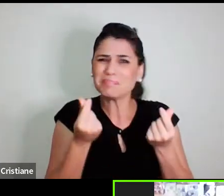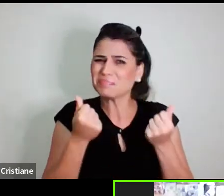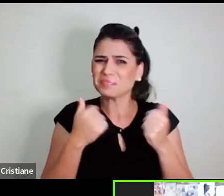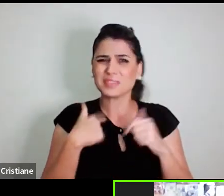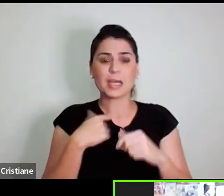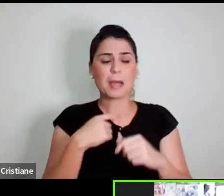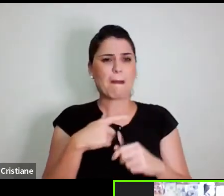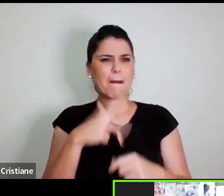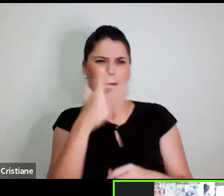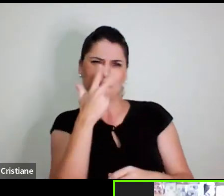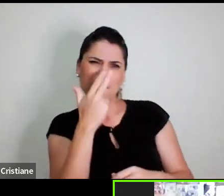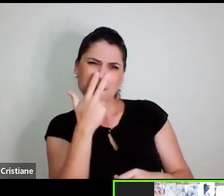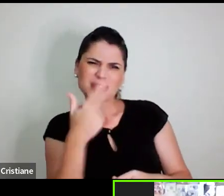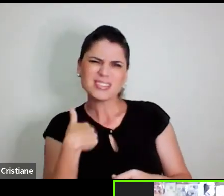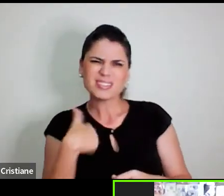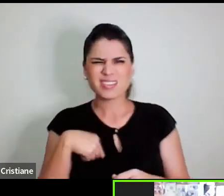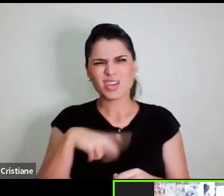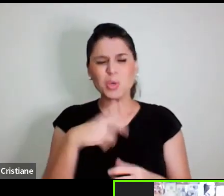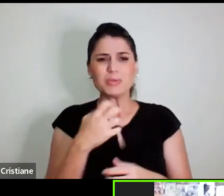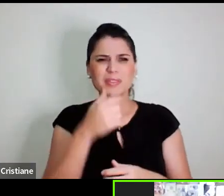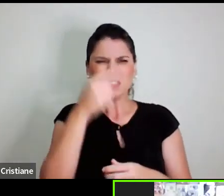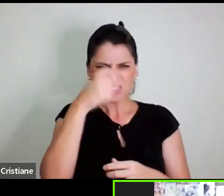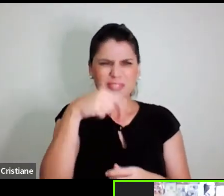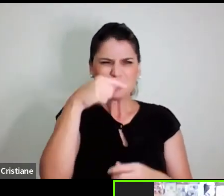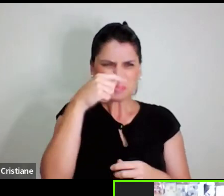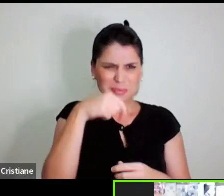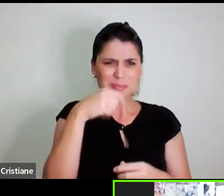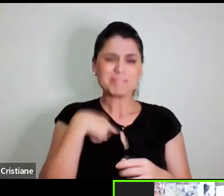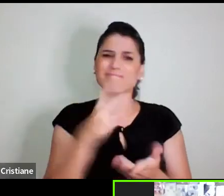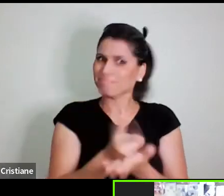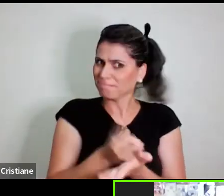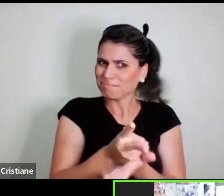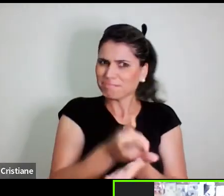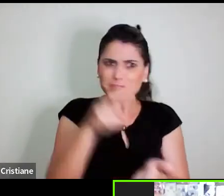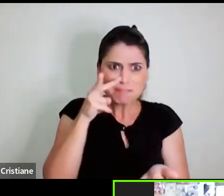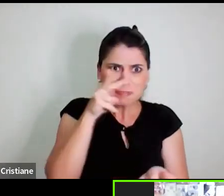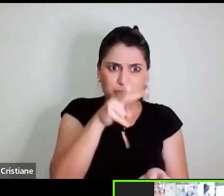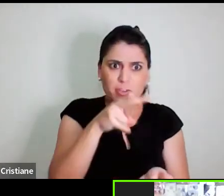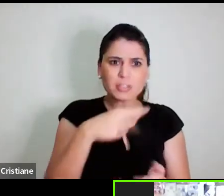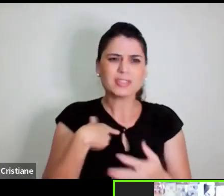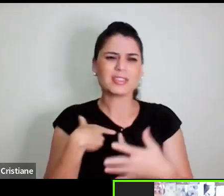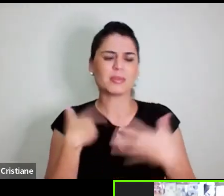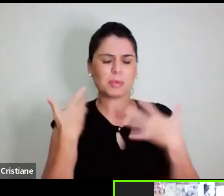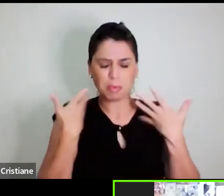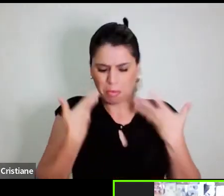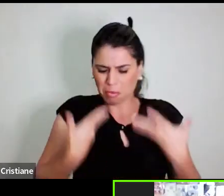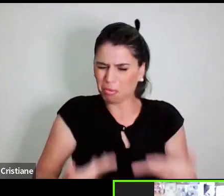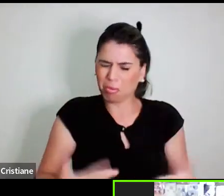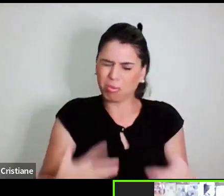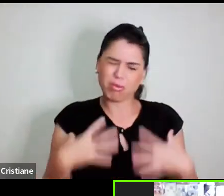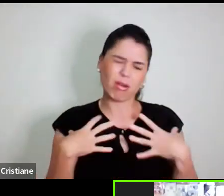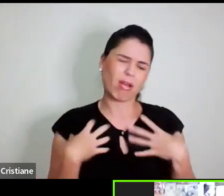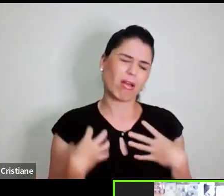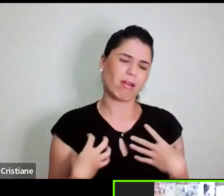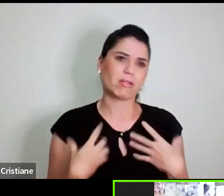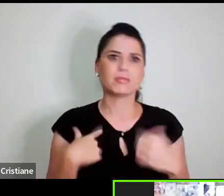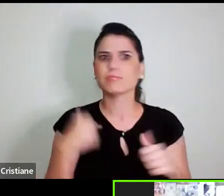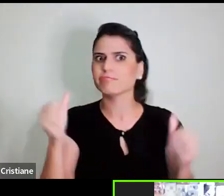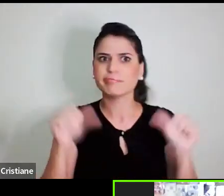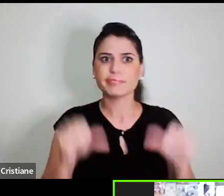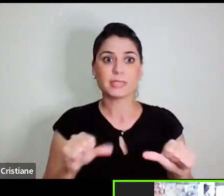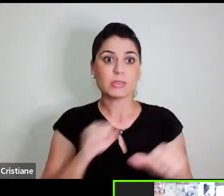gripe forte. E aí começava calafrio no corpo, e se eu insistisse em ingerir esses